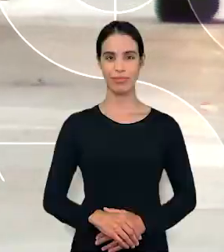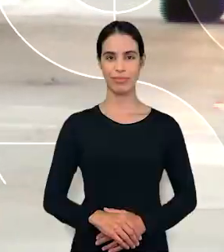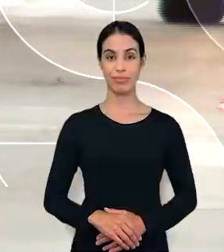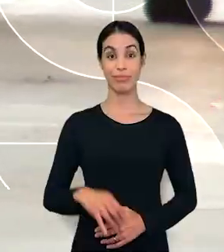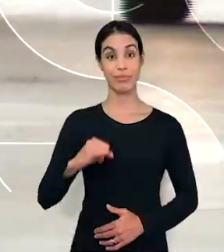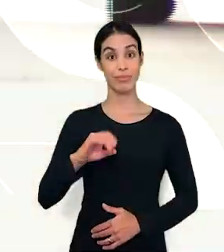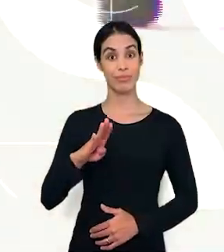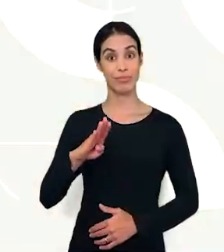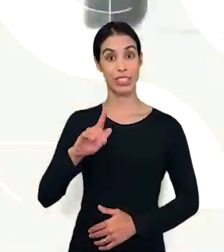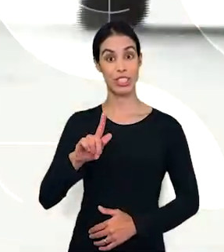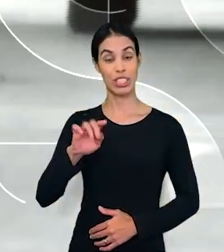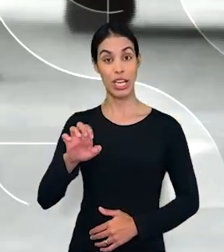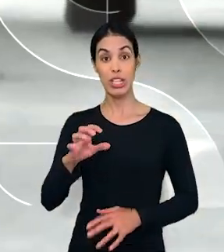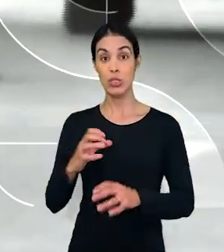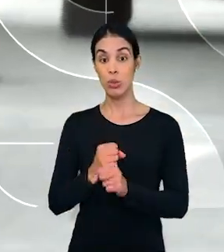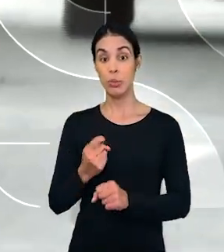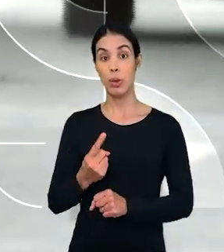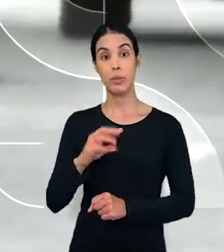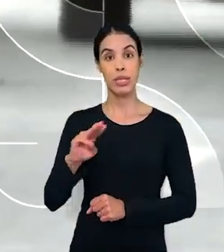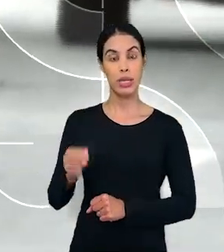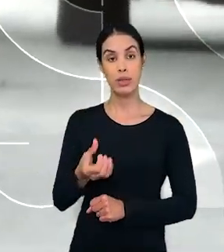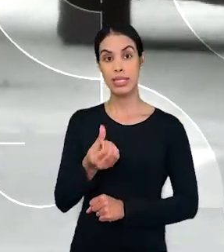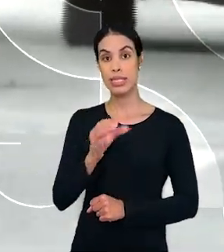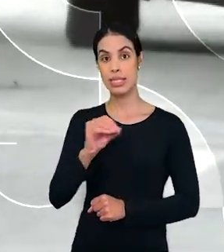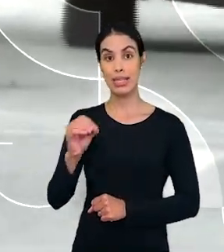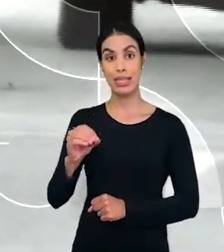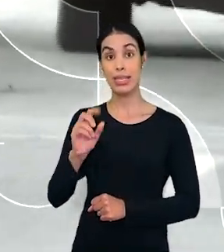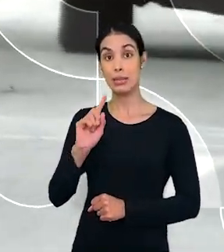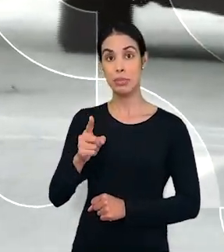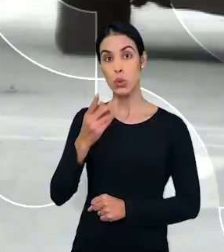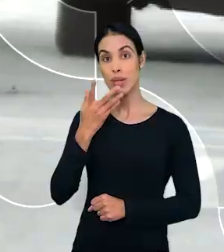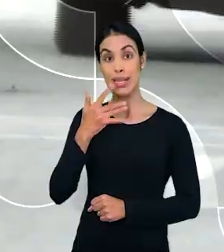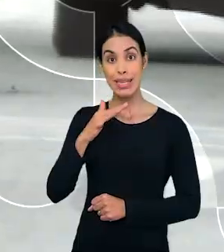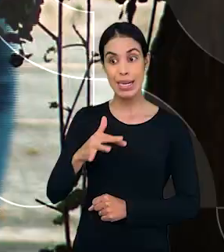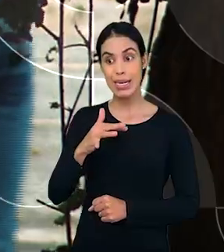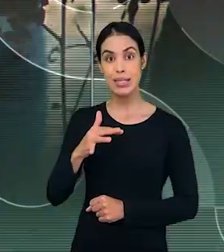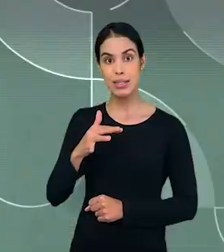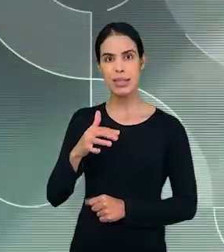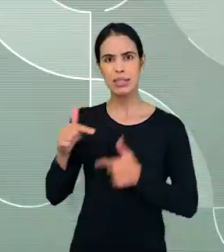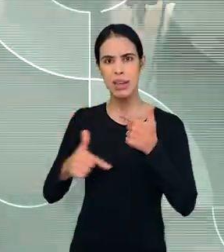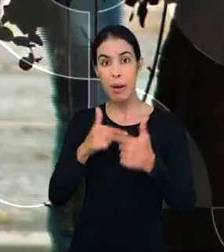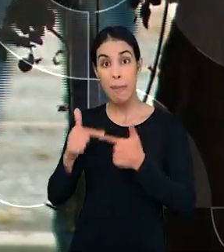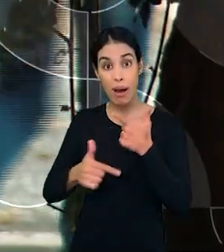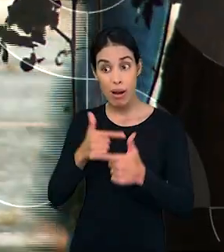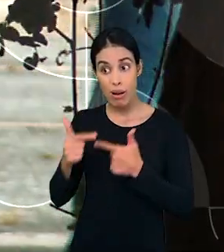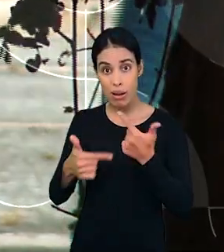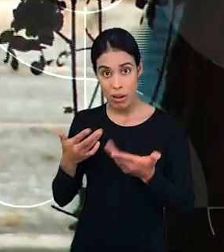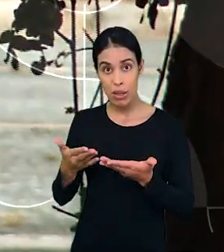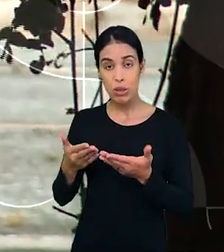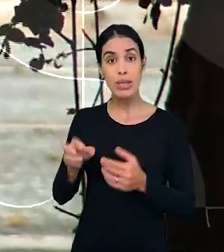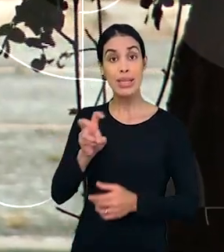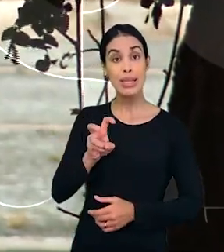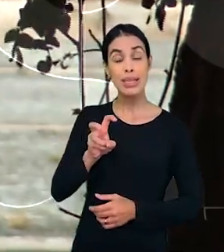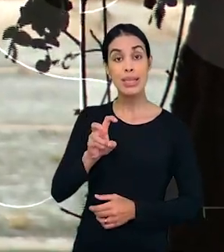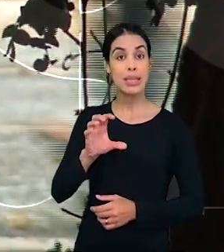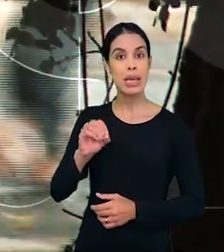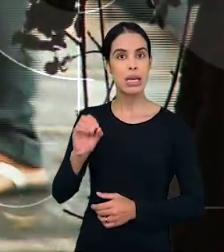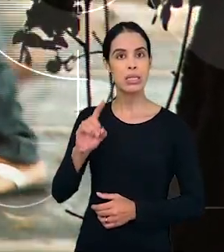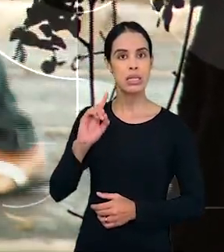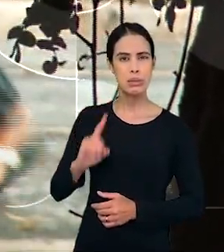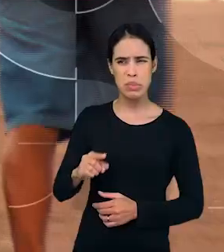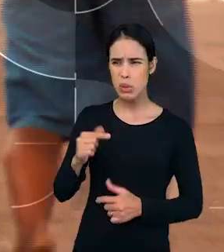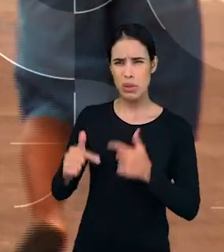Segundo o IBGE, existem mais de 1.600.000 crianças e adolescentes em situação de trabalho infantil. Cerca de 500